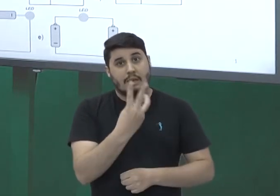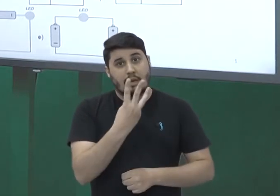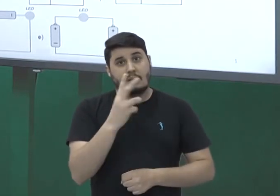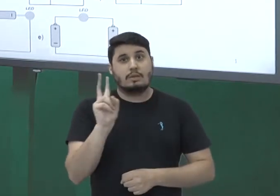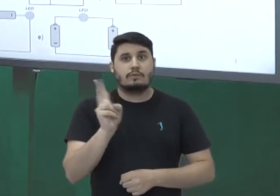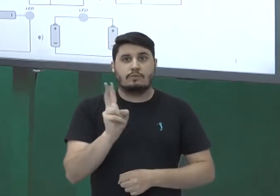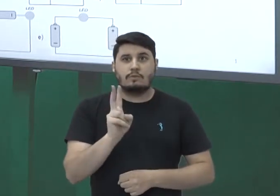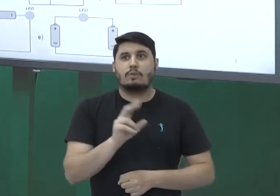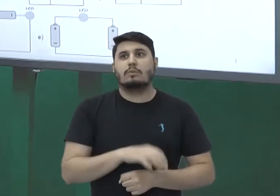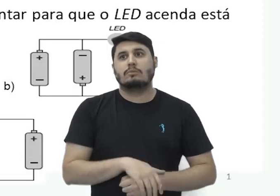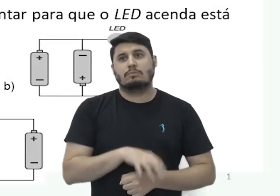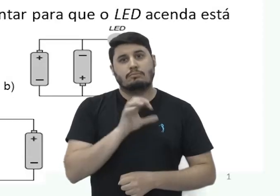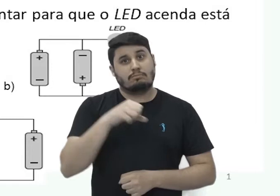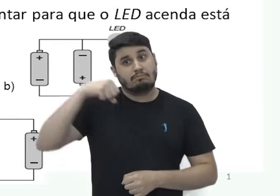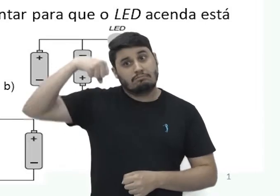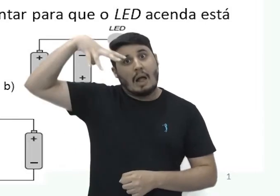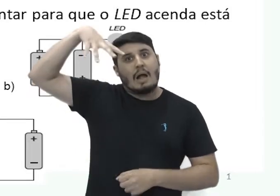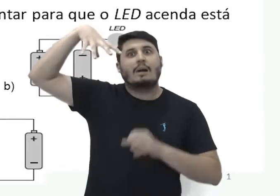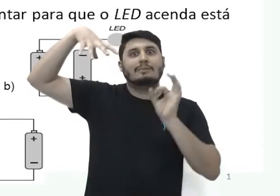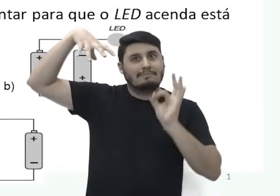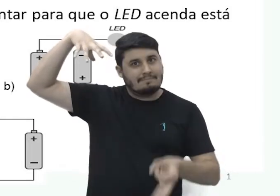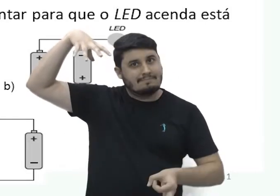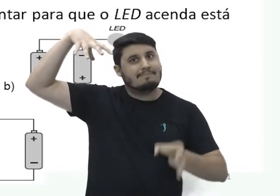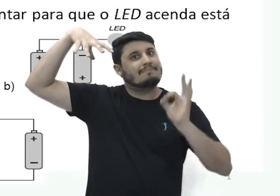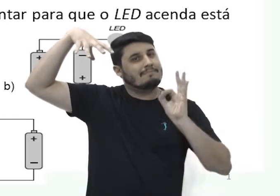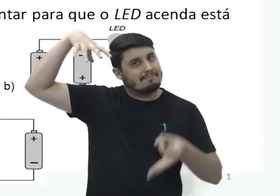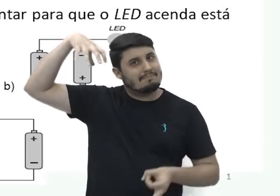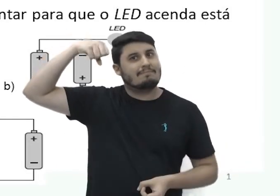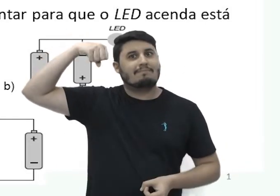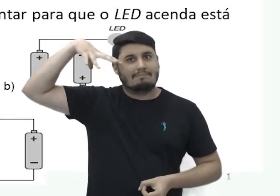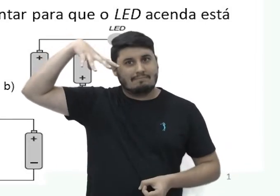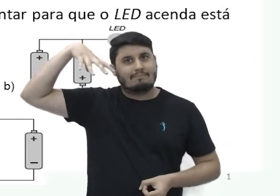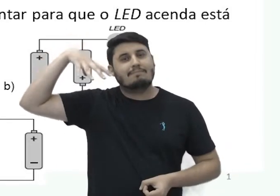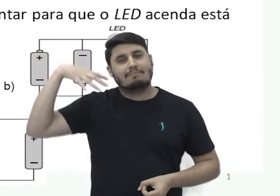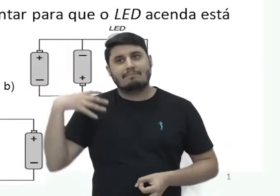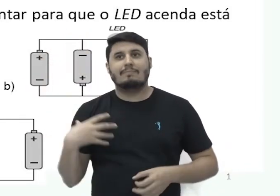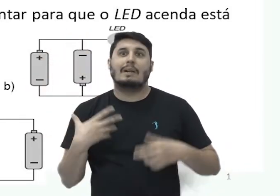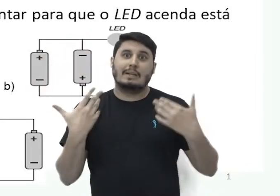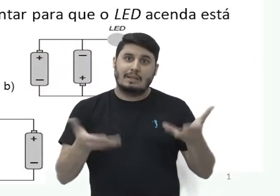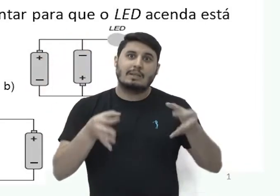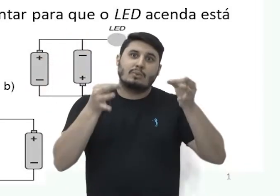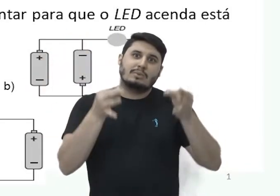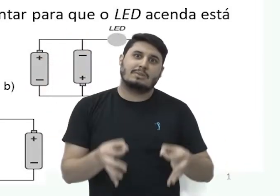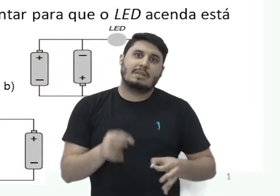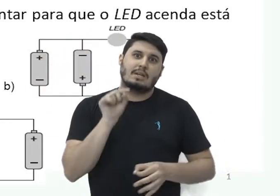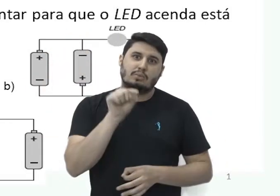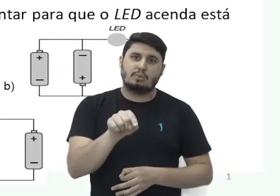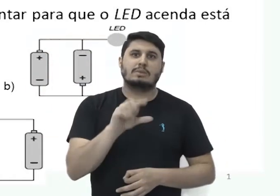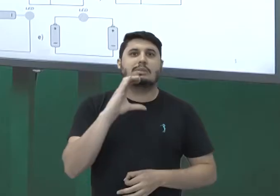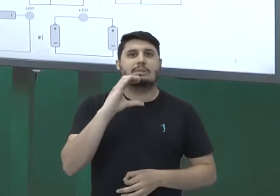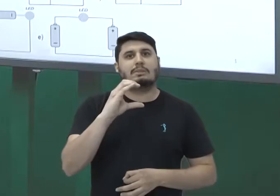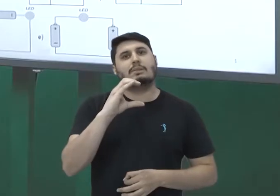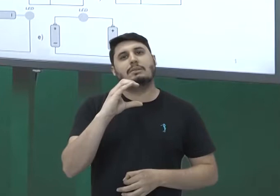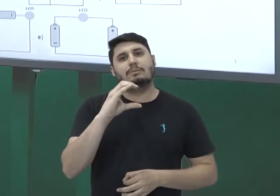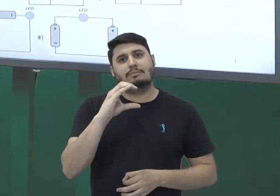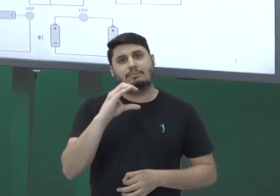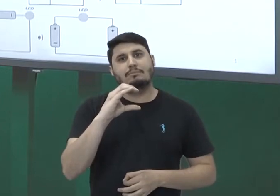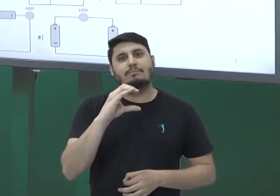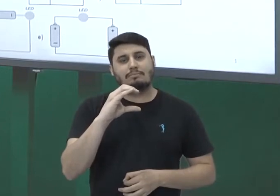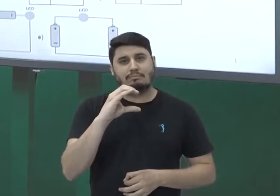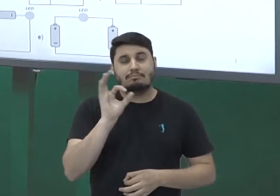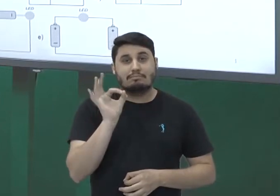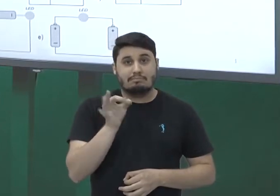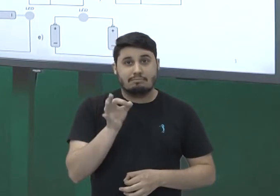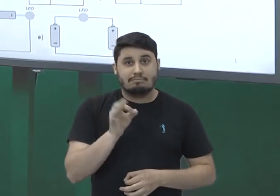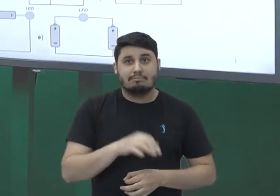caso, o LED acende, certo? O LED acende e por isso a resposta é a letra C, tá certo? A resposta é a